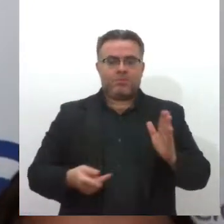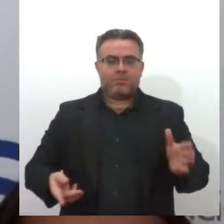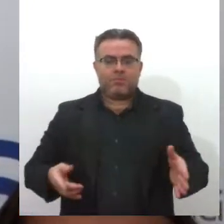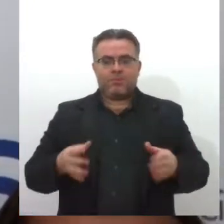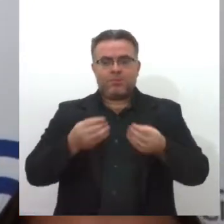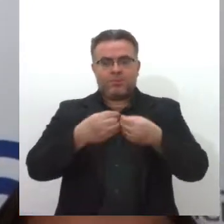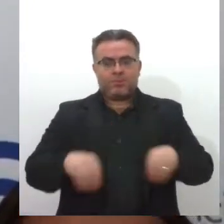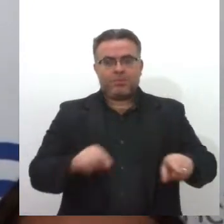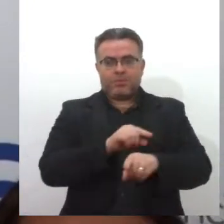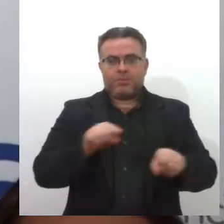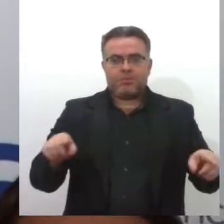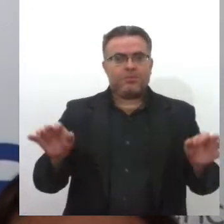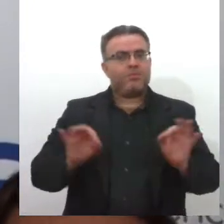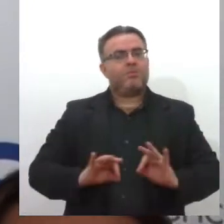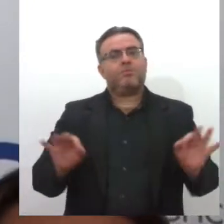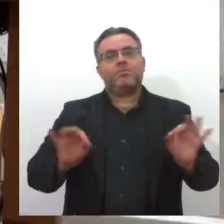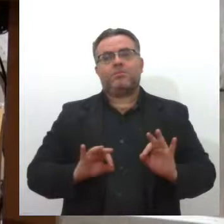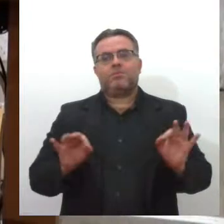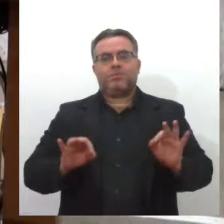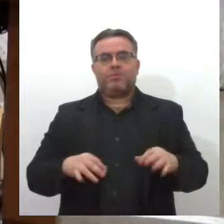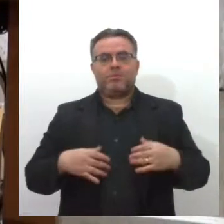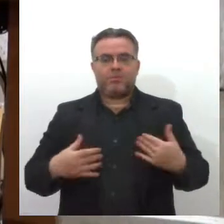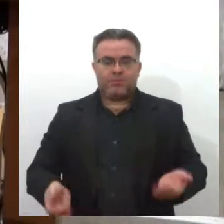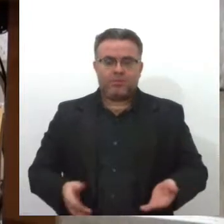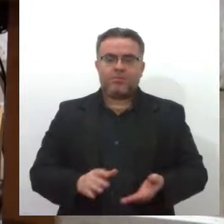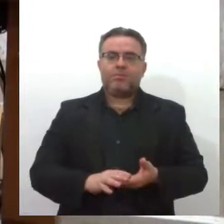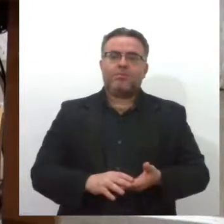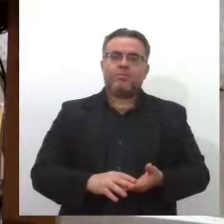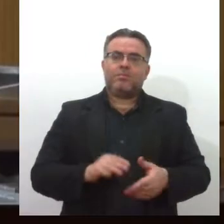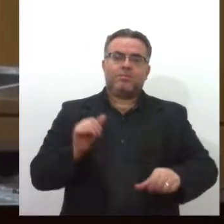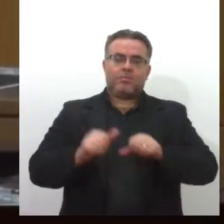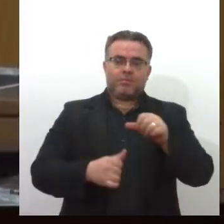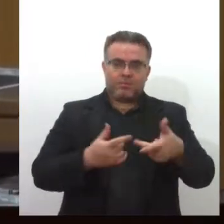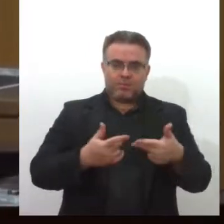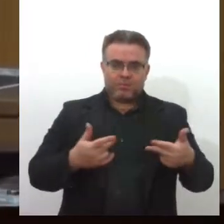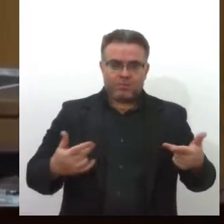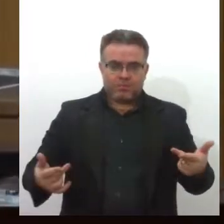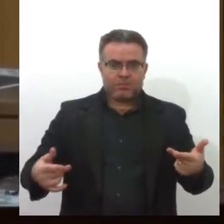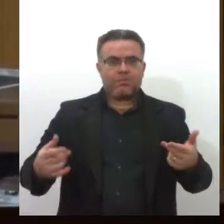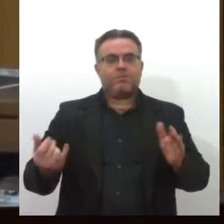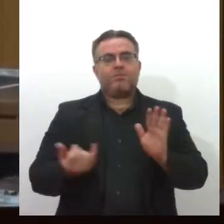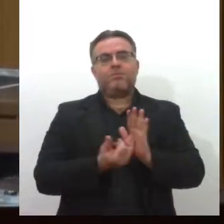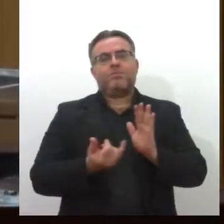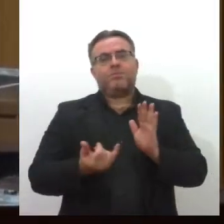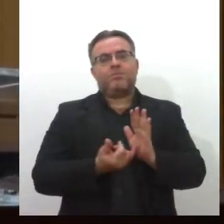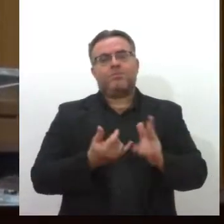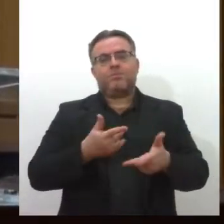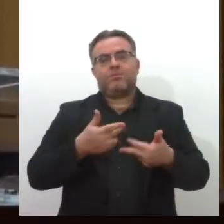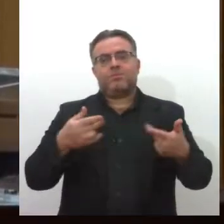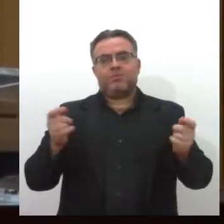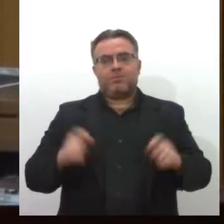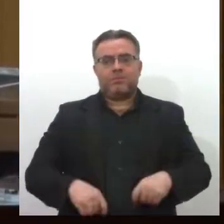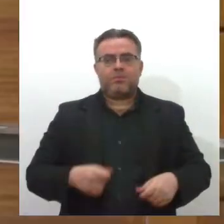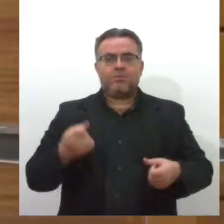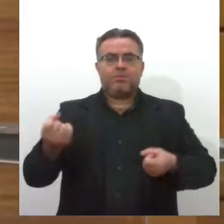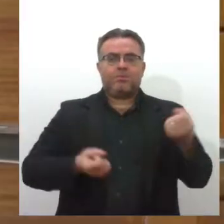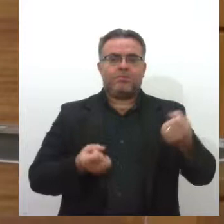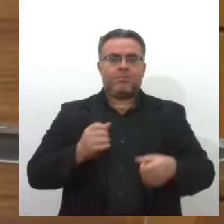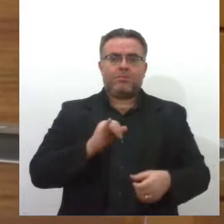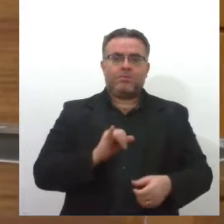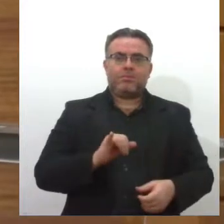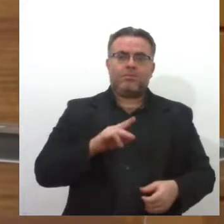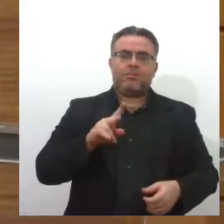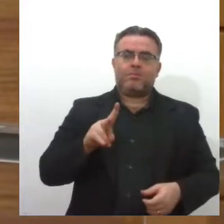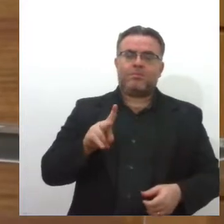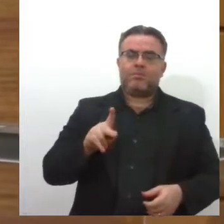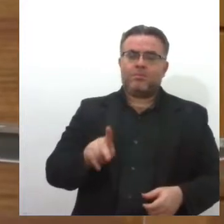nenhum policial militar e bombeiro no futuro. O reajuste do imposto sobre a propriedade de veículos automotores, o IPVA, foi tema